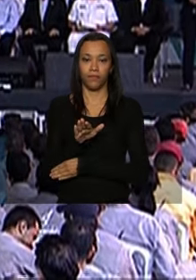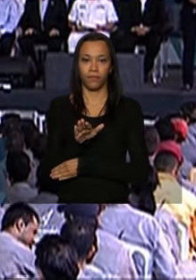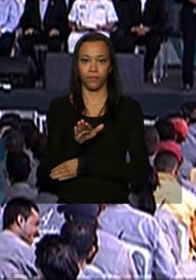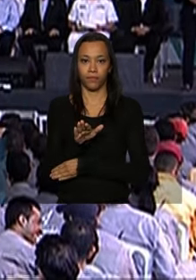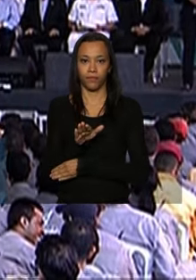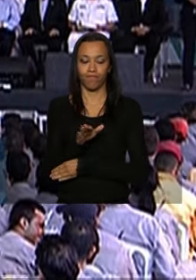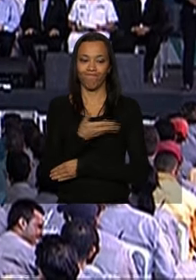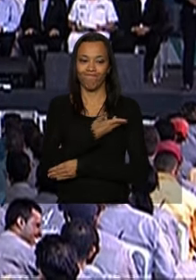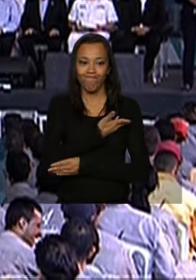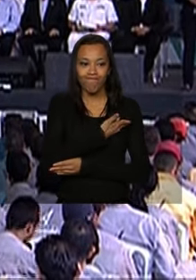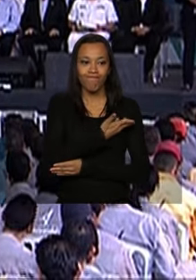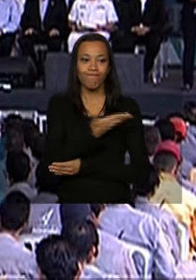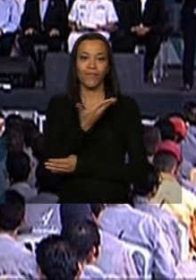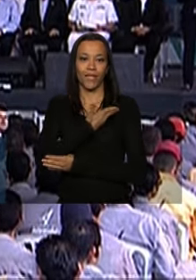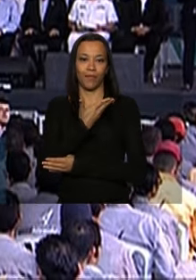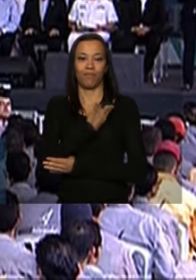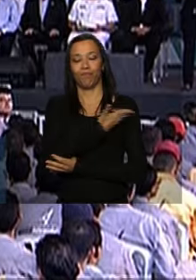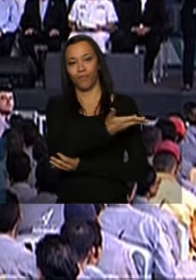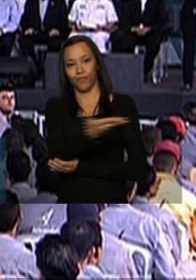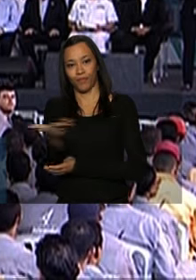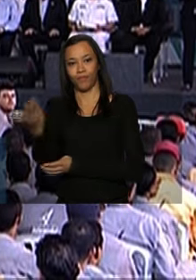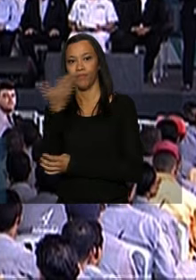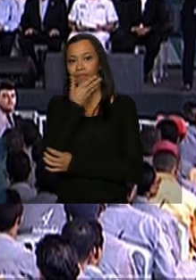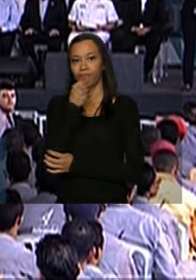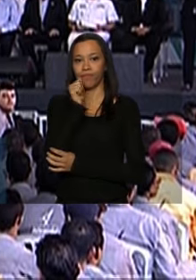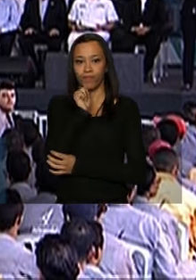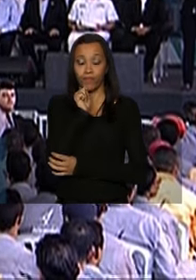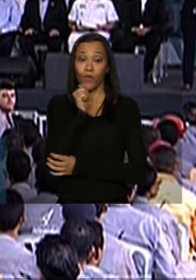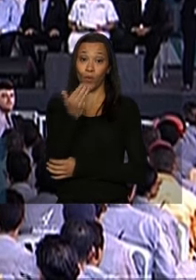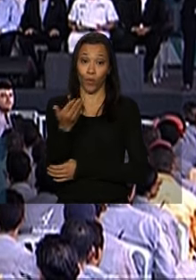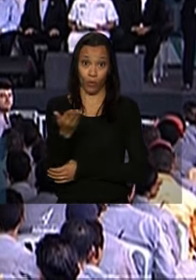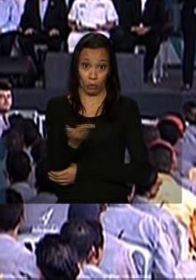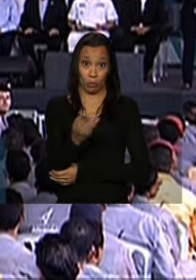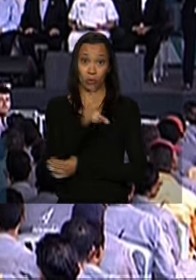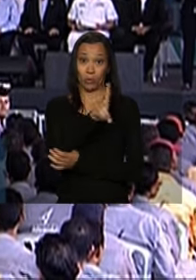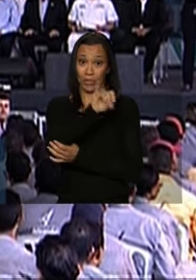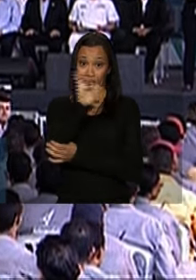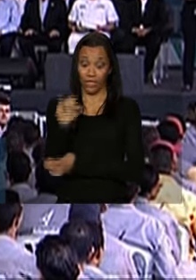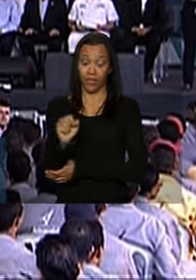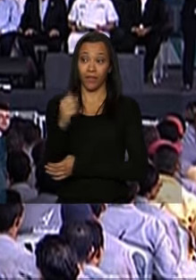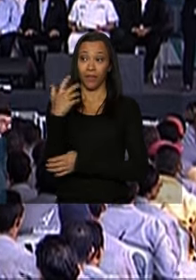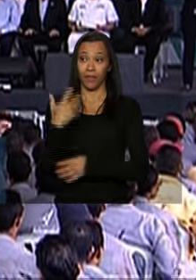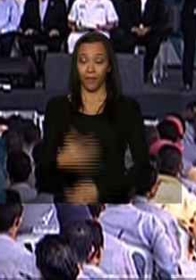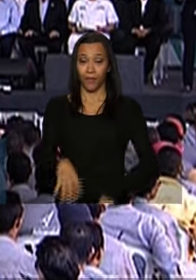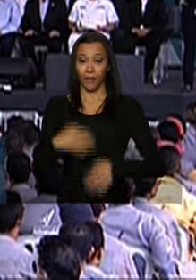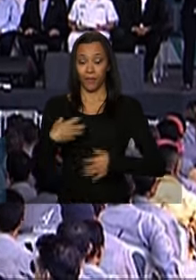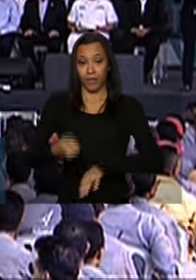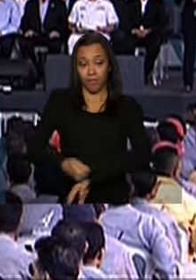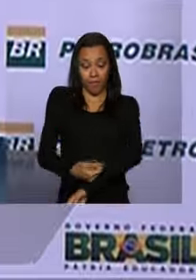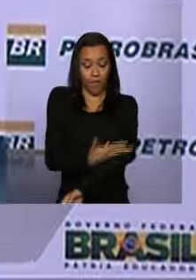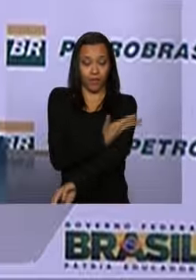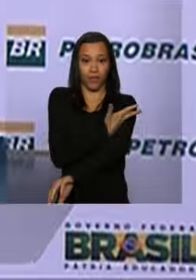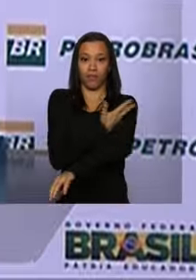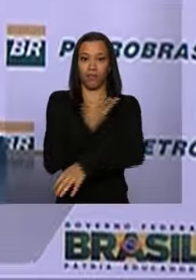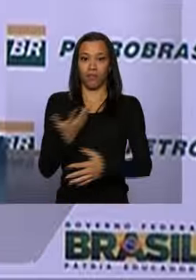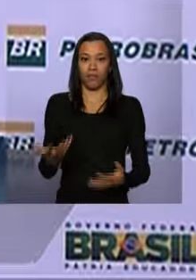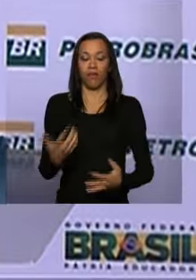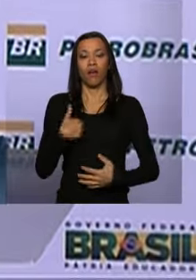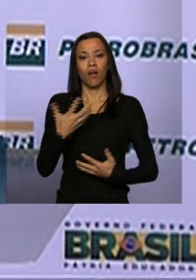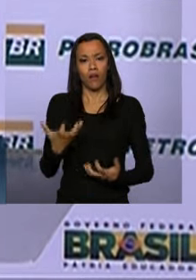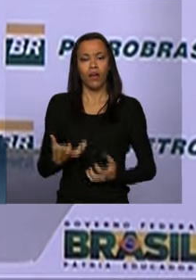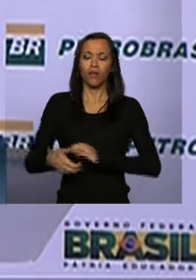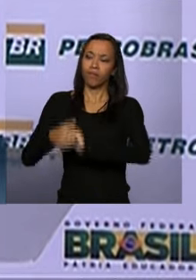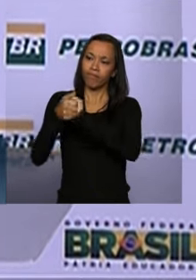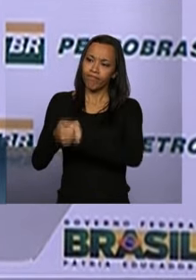meus amigos, minhas amigas. Grande dia, muita emoção. Eu quero cumprimentar